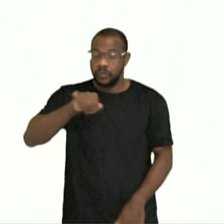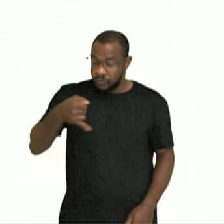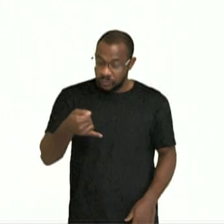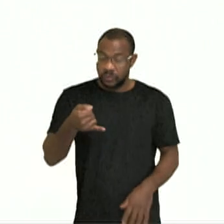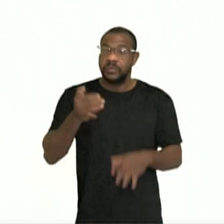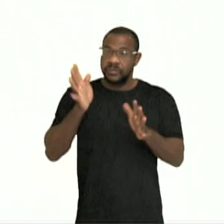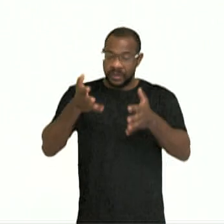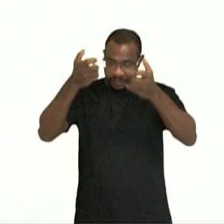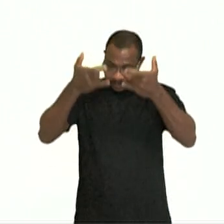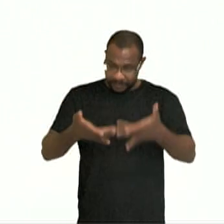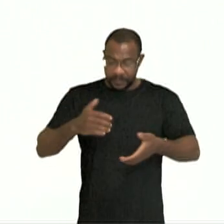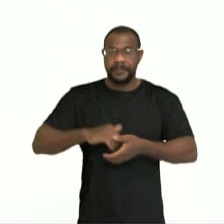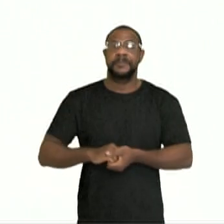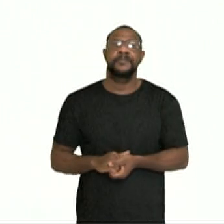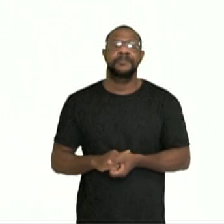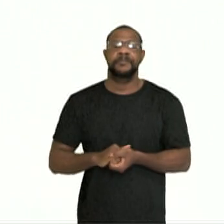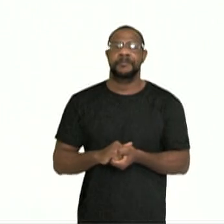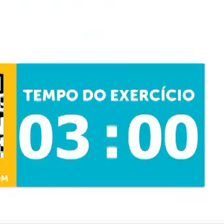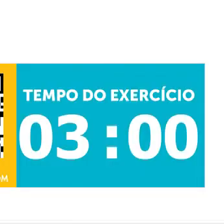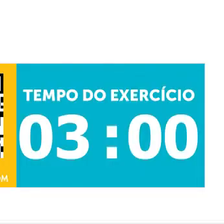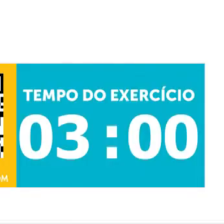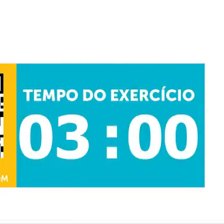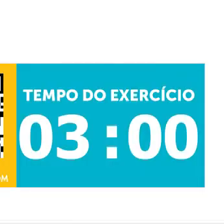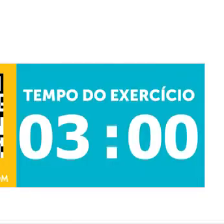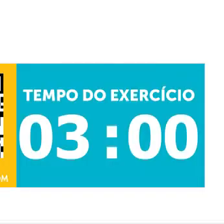nos vídeos anteriores. Já voltamos a conferir.